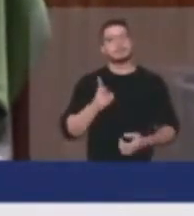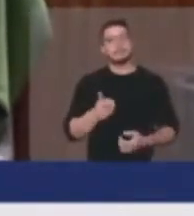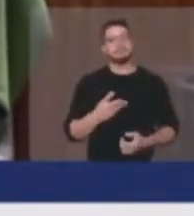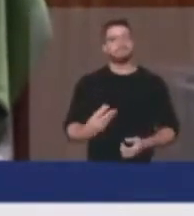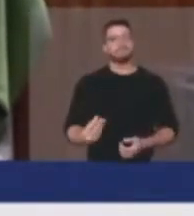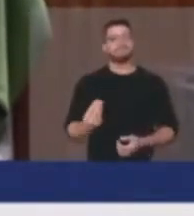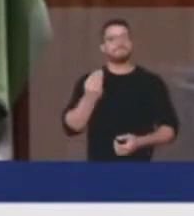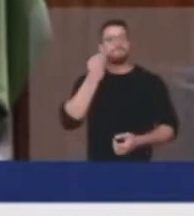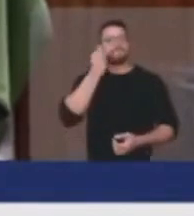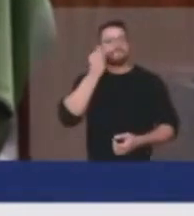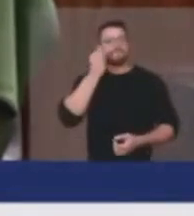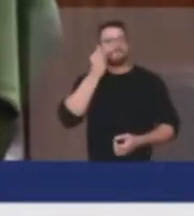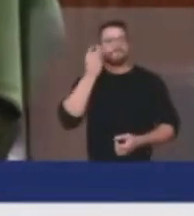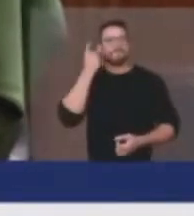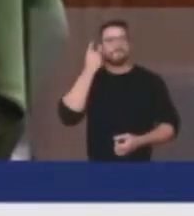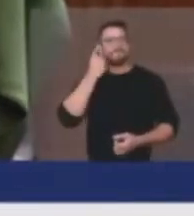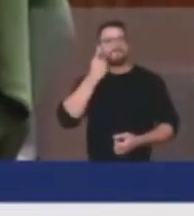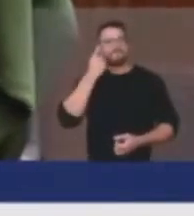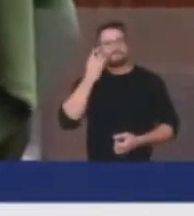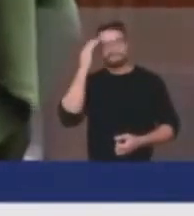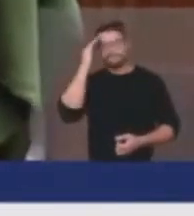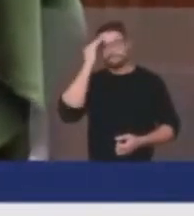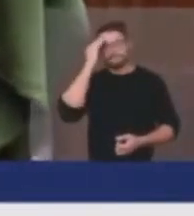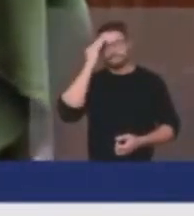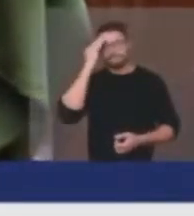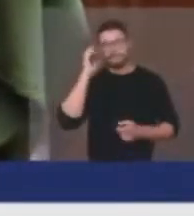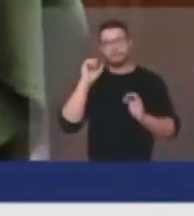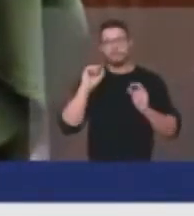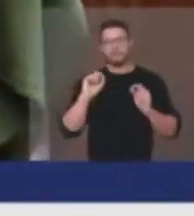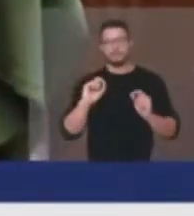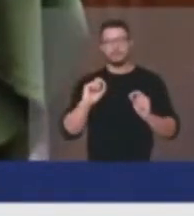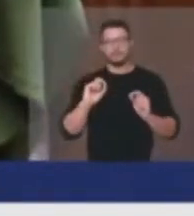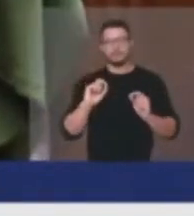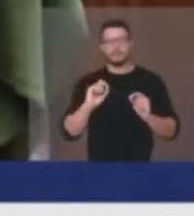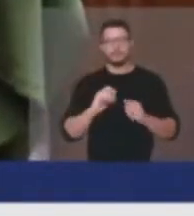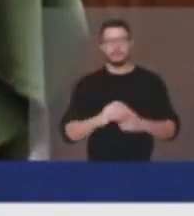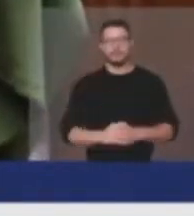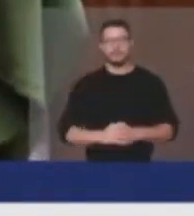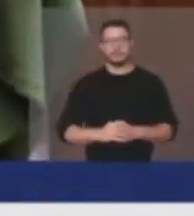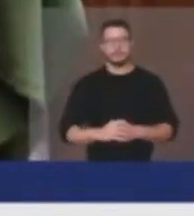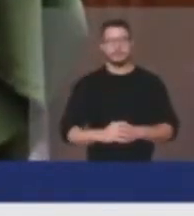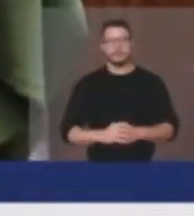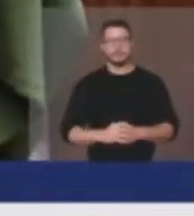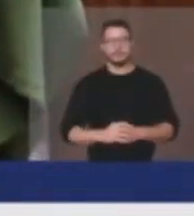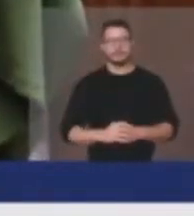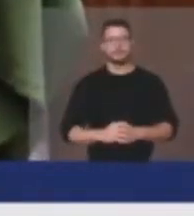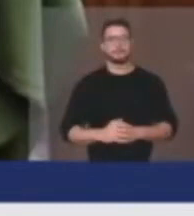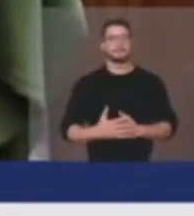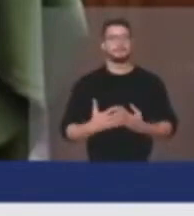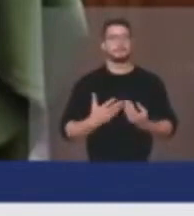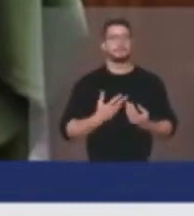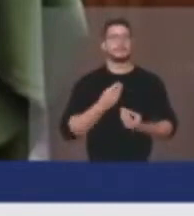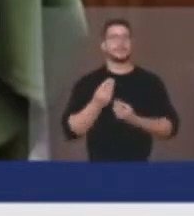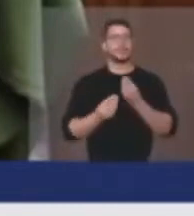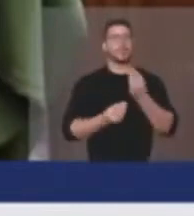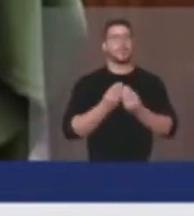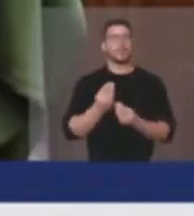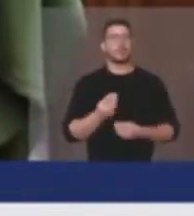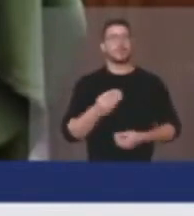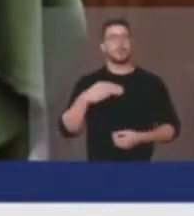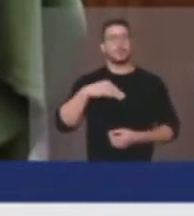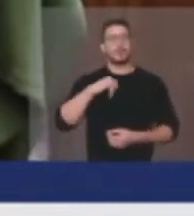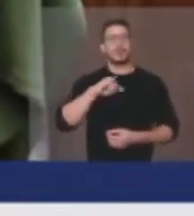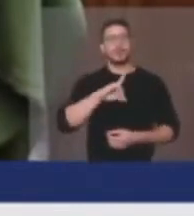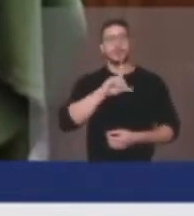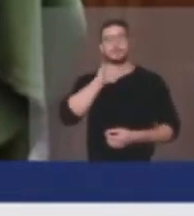lógica que impera, que orienta a grande mídia brasileira nesse debate